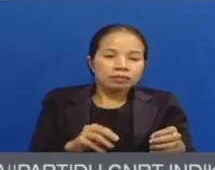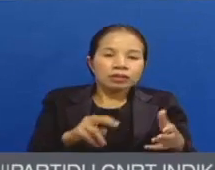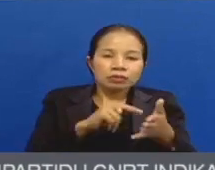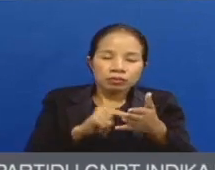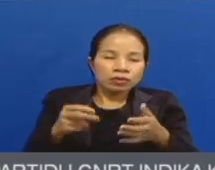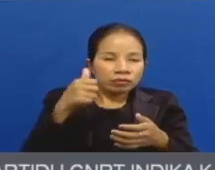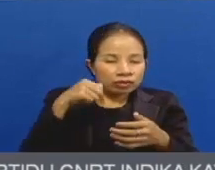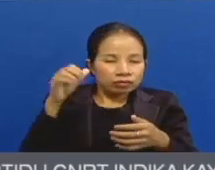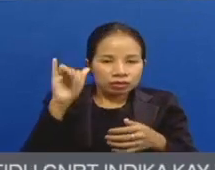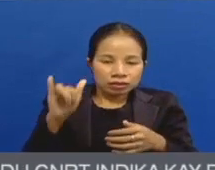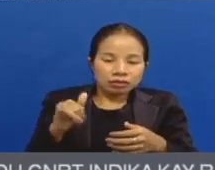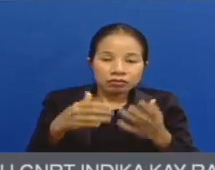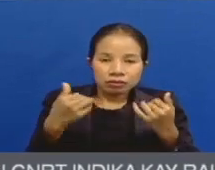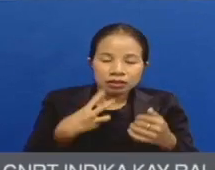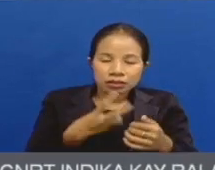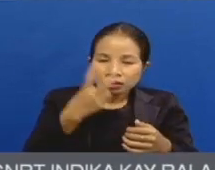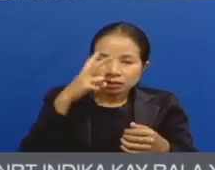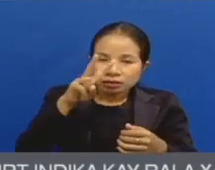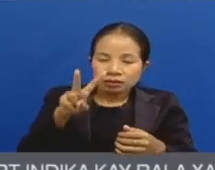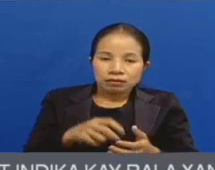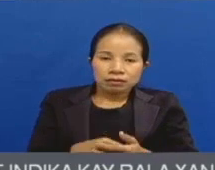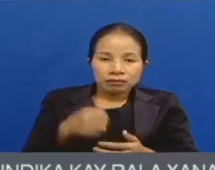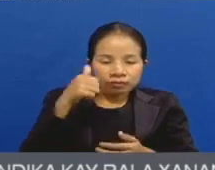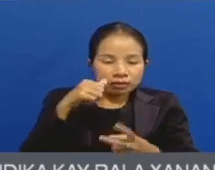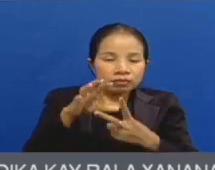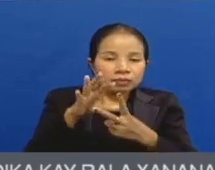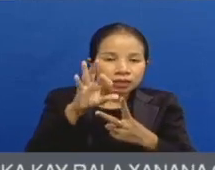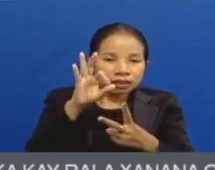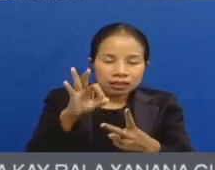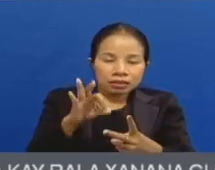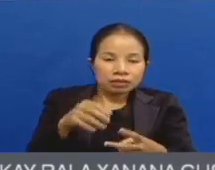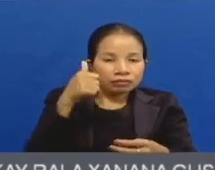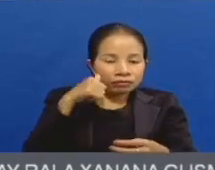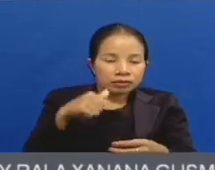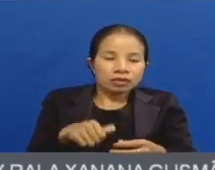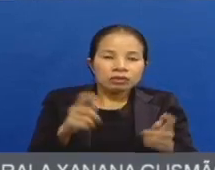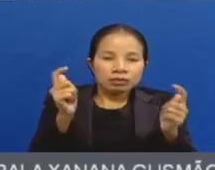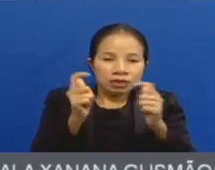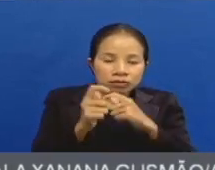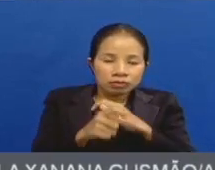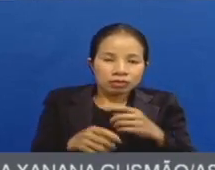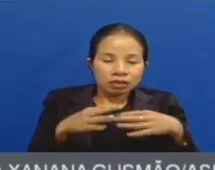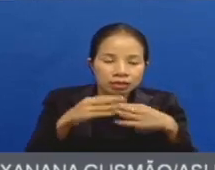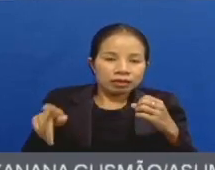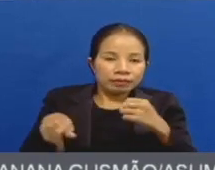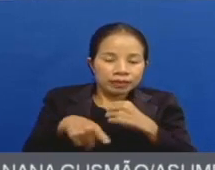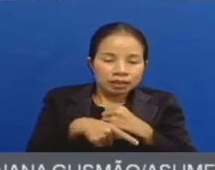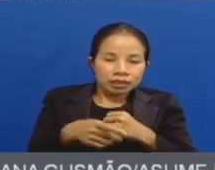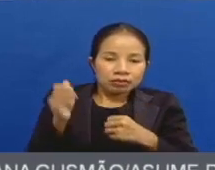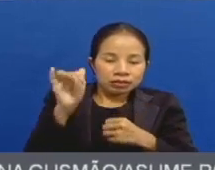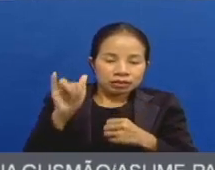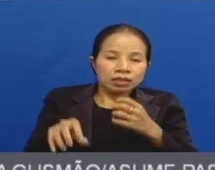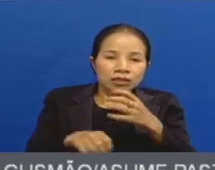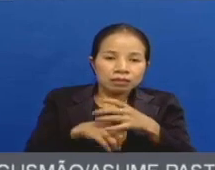veto sira ohing itare husi feto eleito, nomos feto substitui liderança partido ninian ser nebe